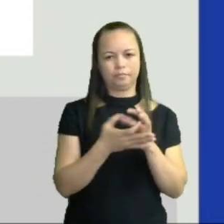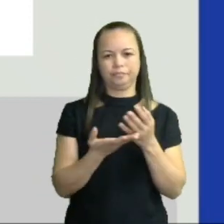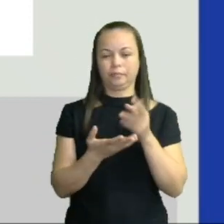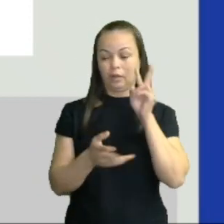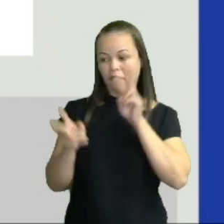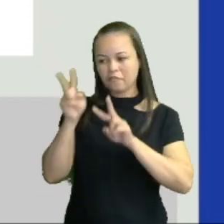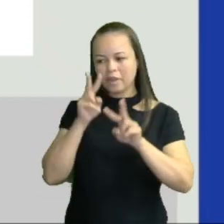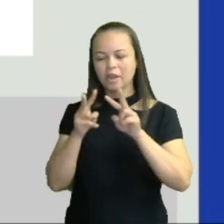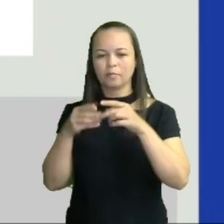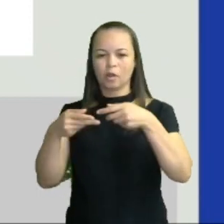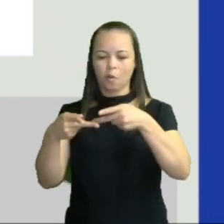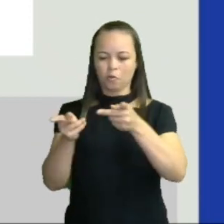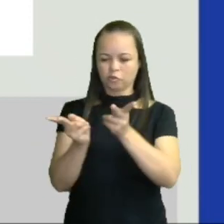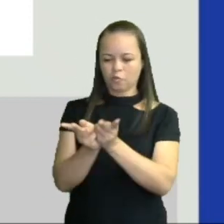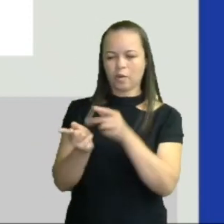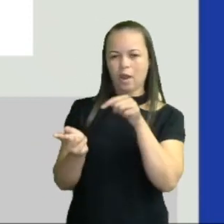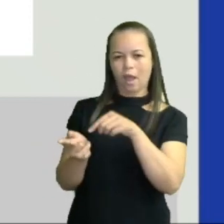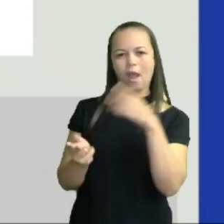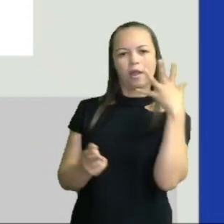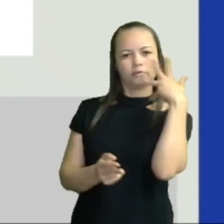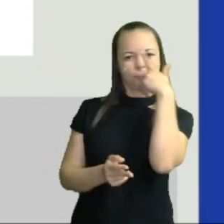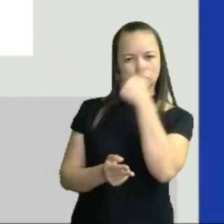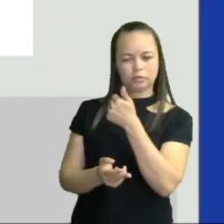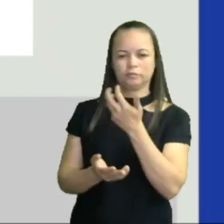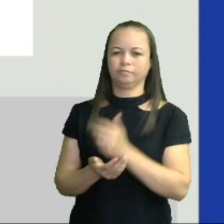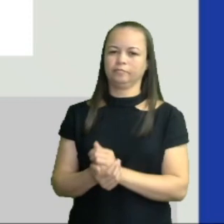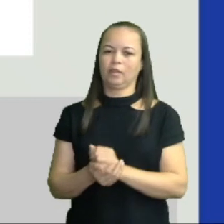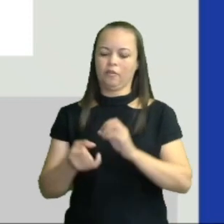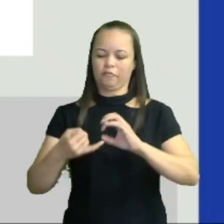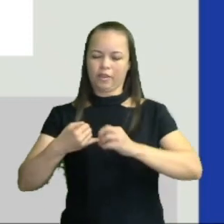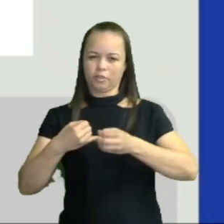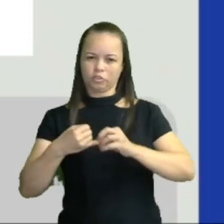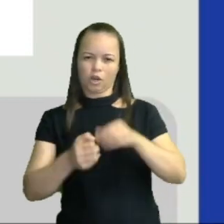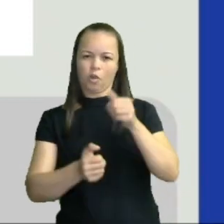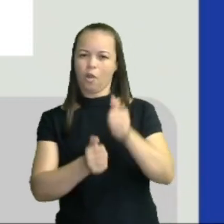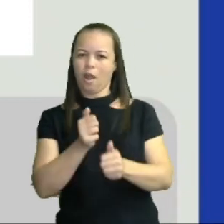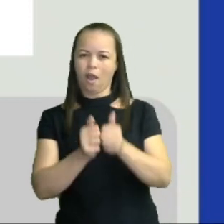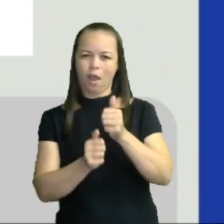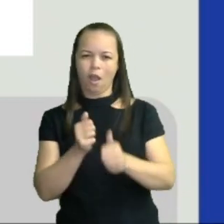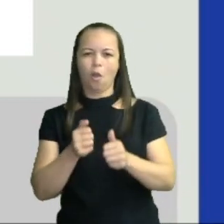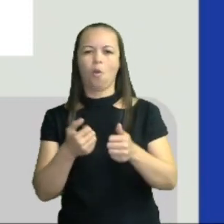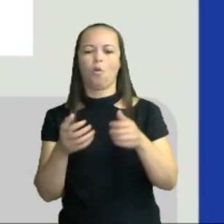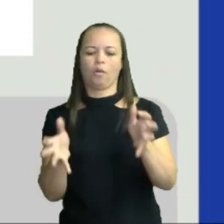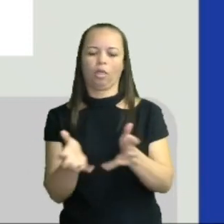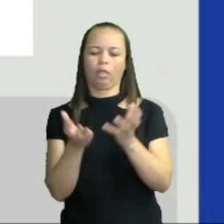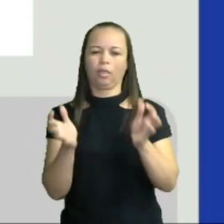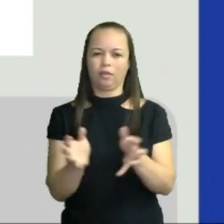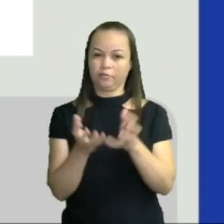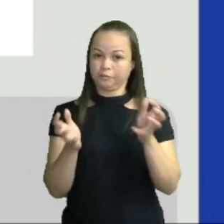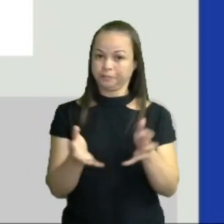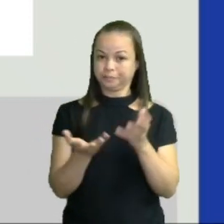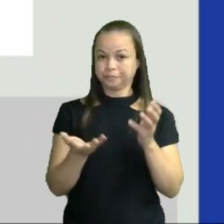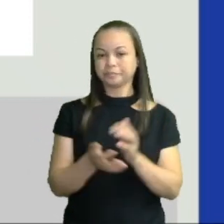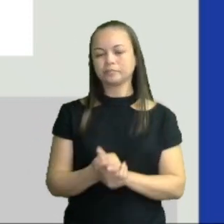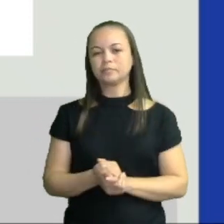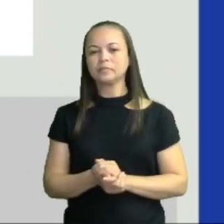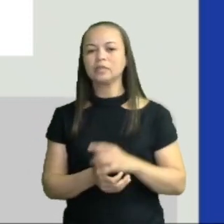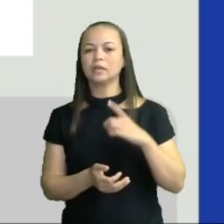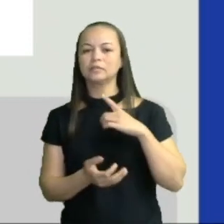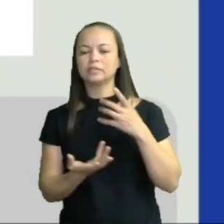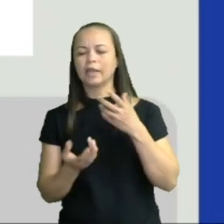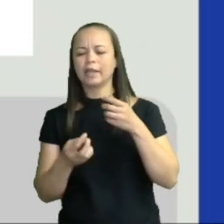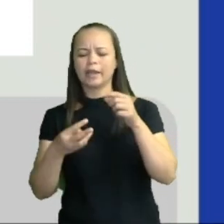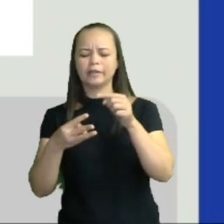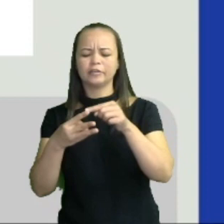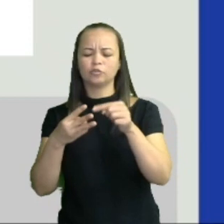esses belíssimos pratos aí, tá? Feijão, arroz, legumes, né? Você tem aí o carboidrato,